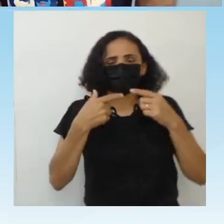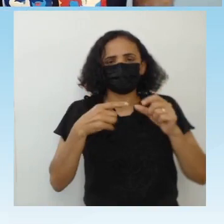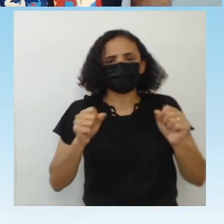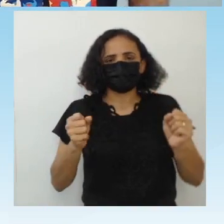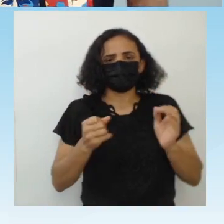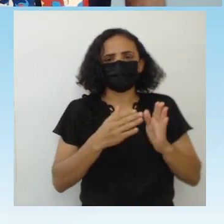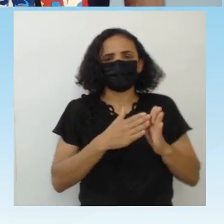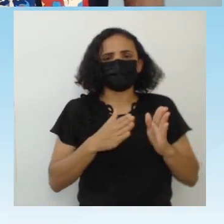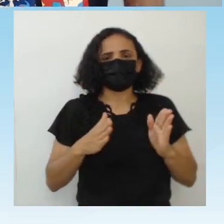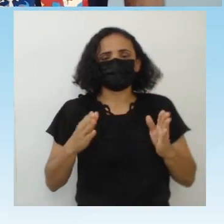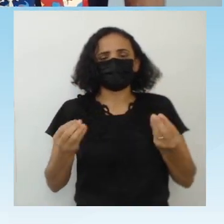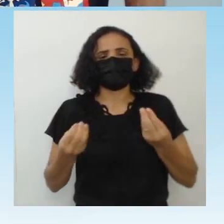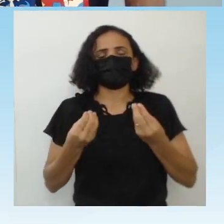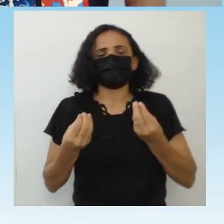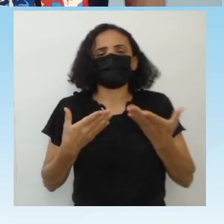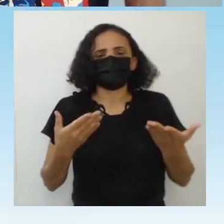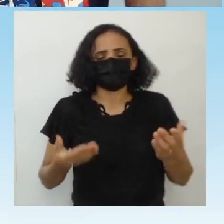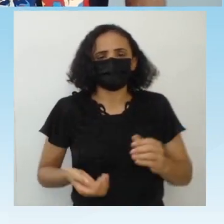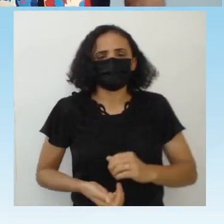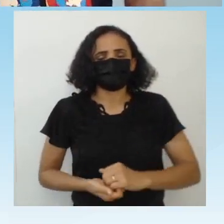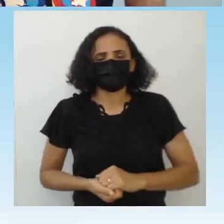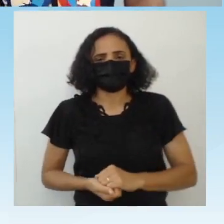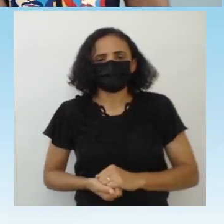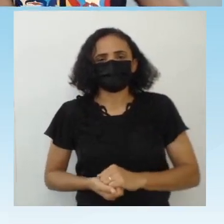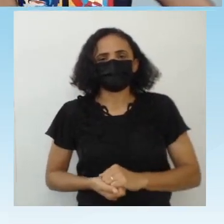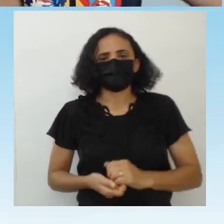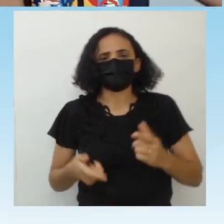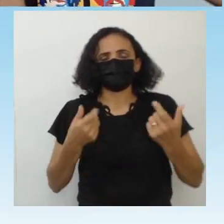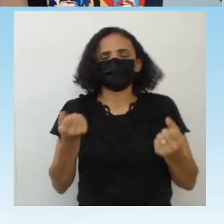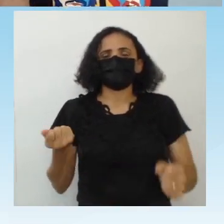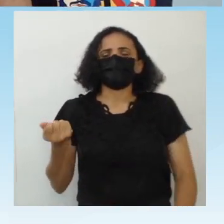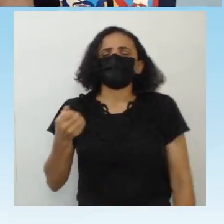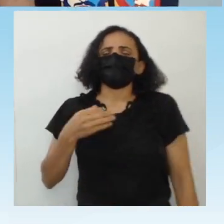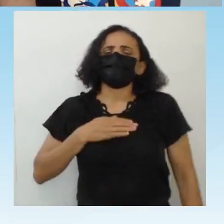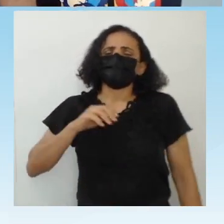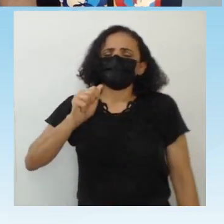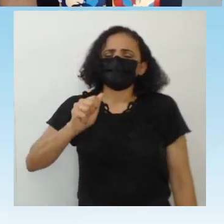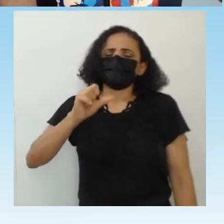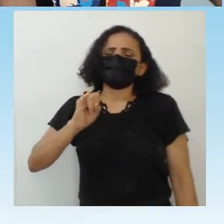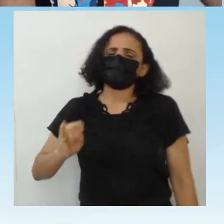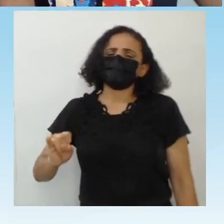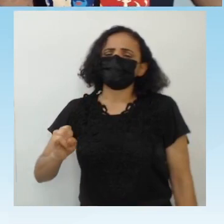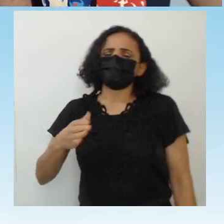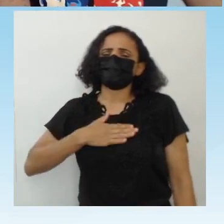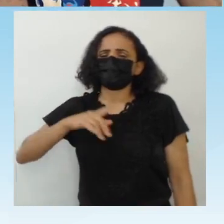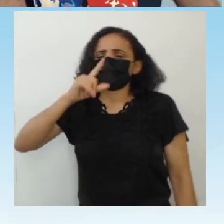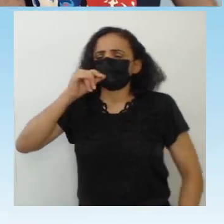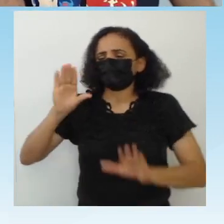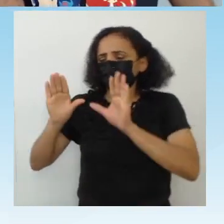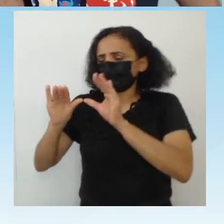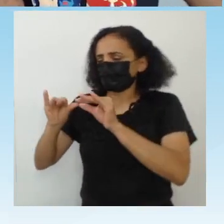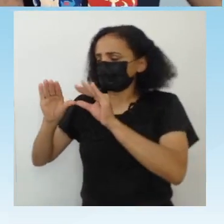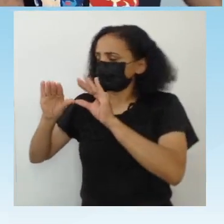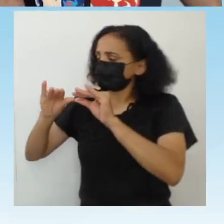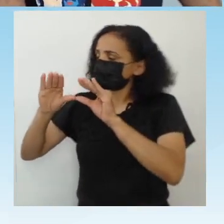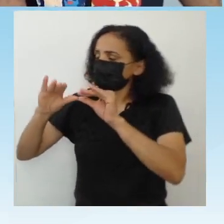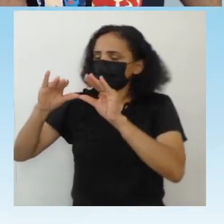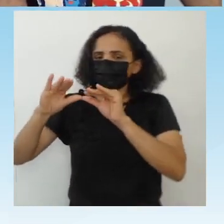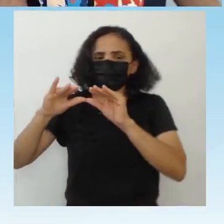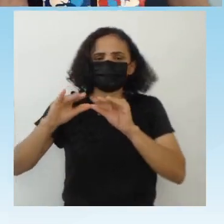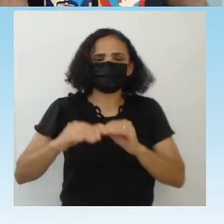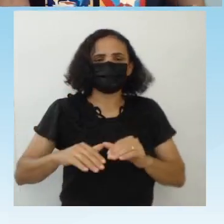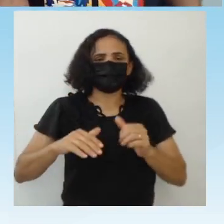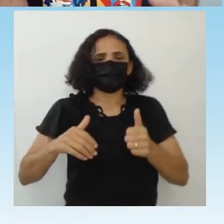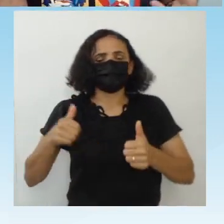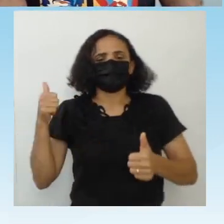linguagem. Cadê? Deixa eu me ver aí. Quando ele fala, irerê, meu passarinho do sertão do Cariri, irerê, meu